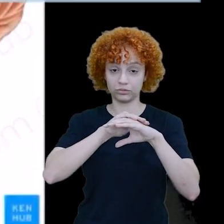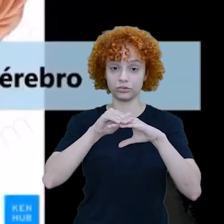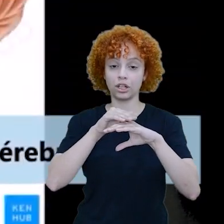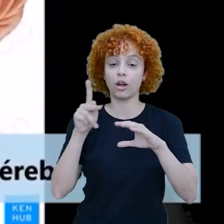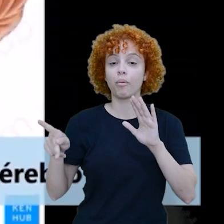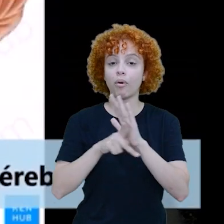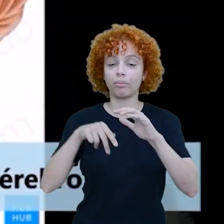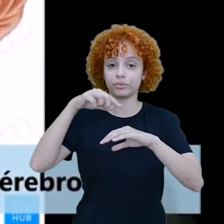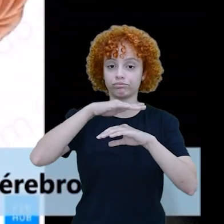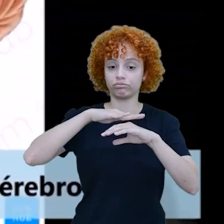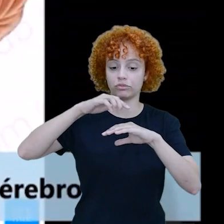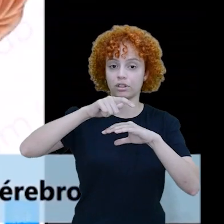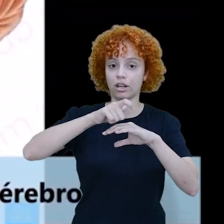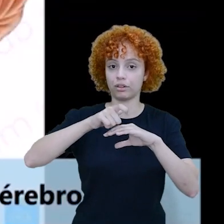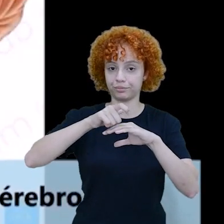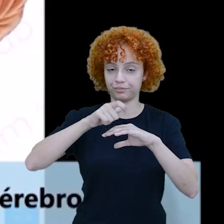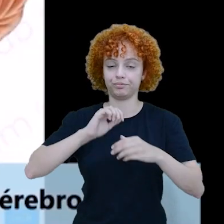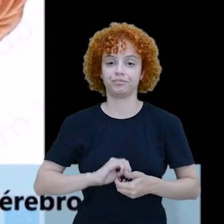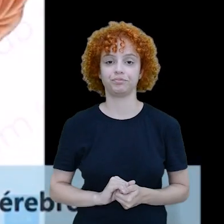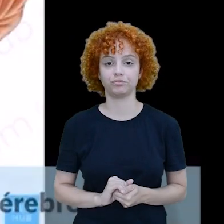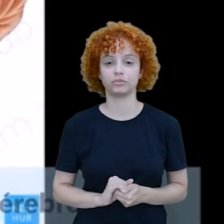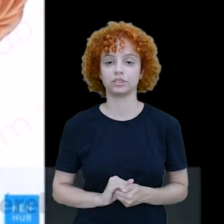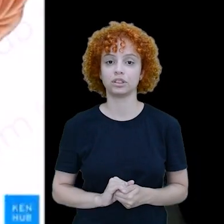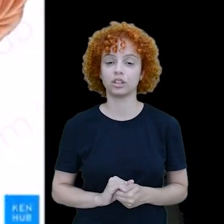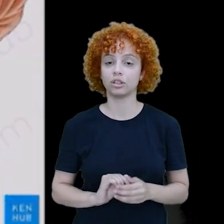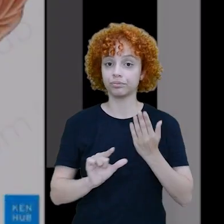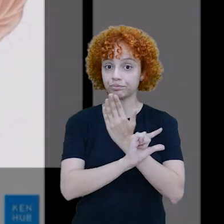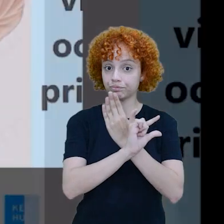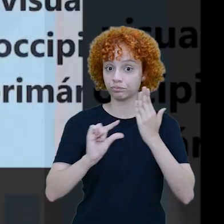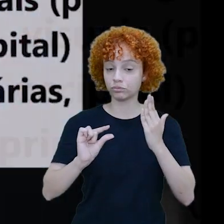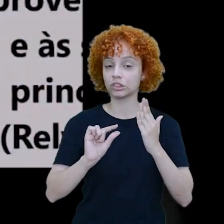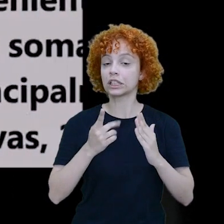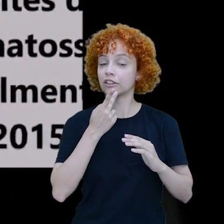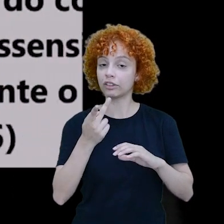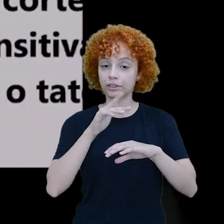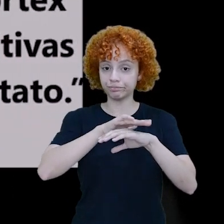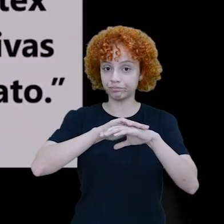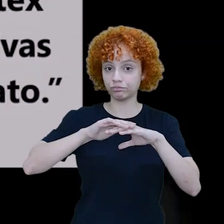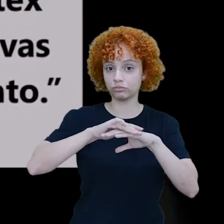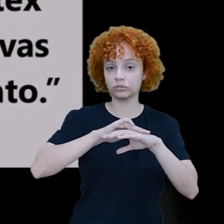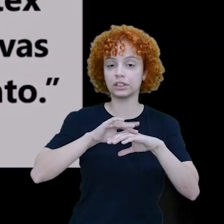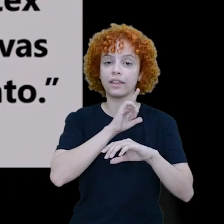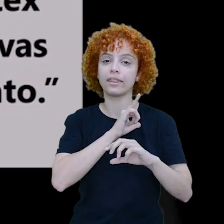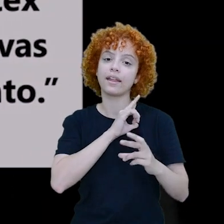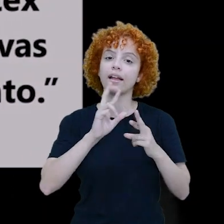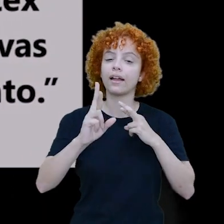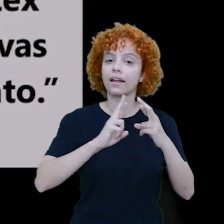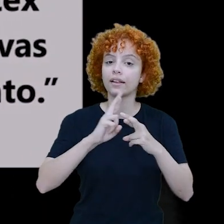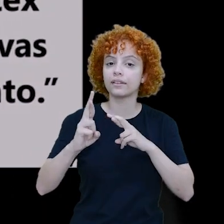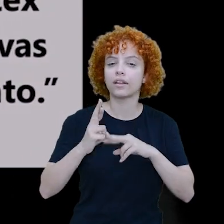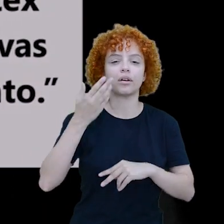O lobo parietal se localiza na parte superior do cérebro. Helvas nos diz que o lobo parietal